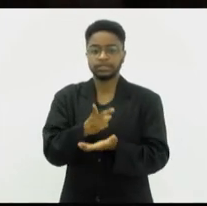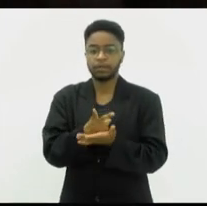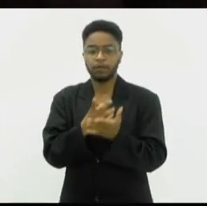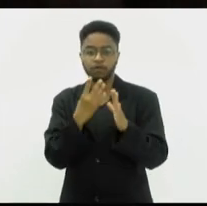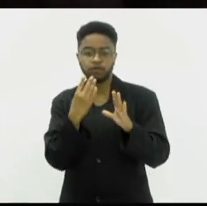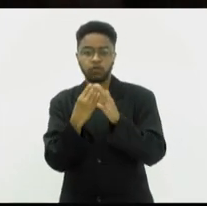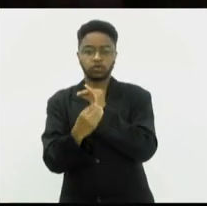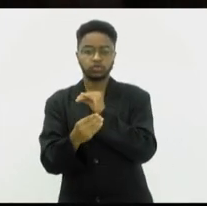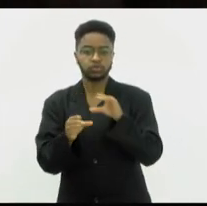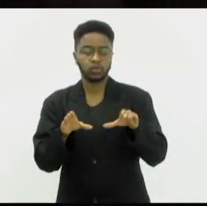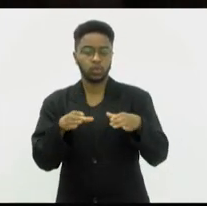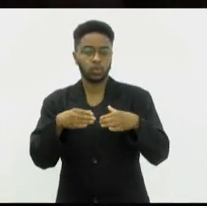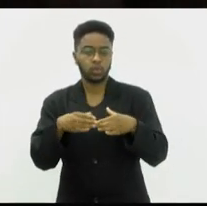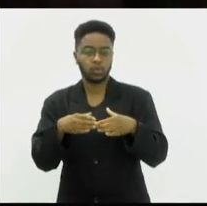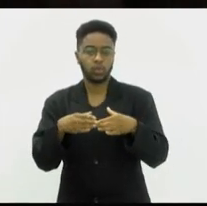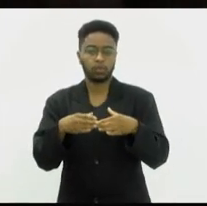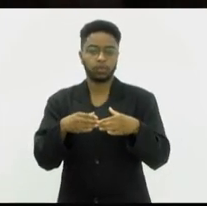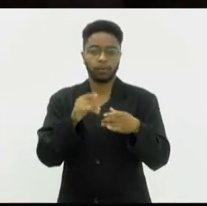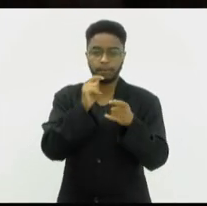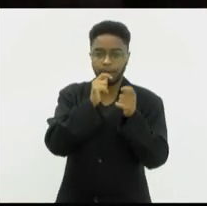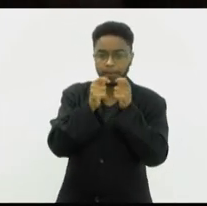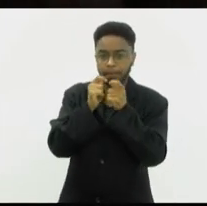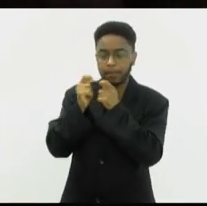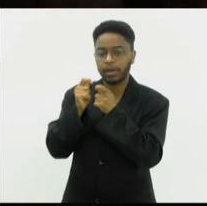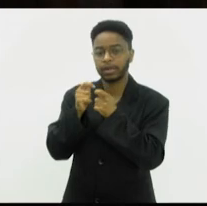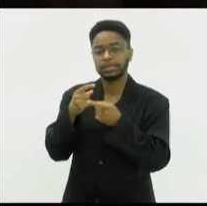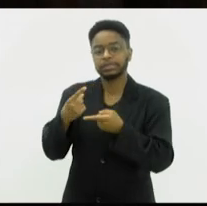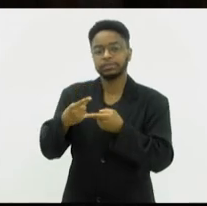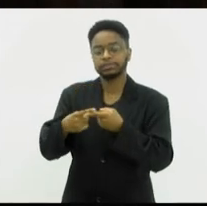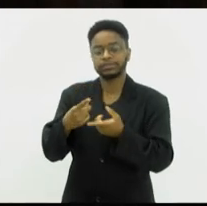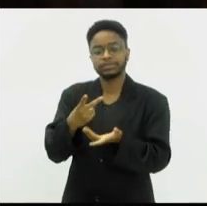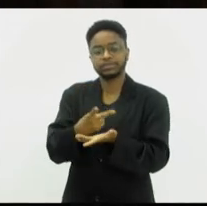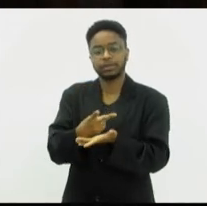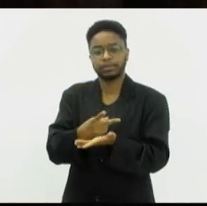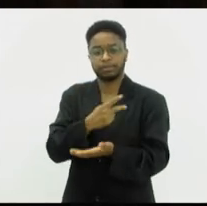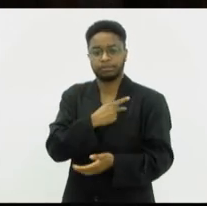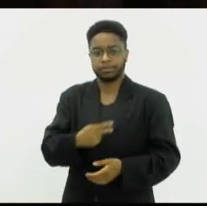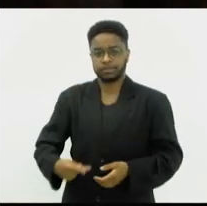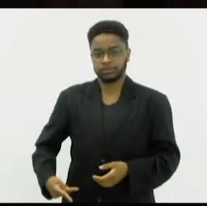tradicional em que os presidentes da República, em qualquer